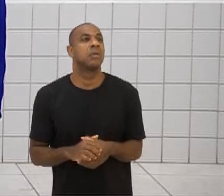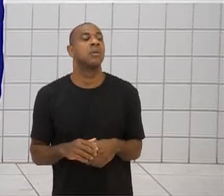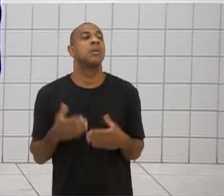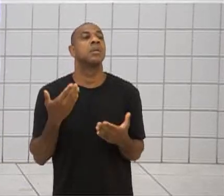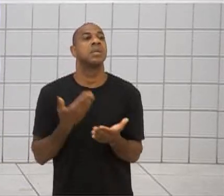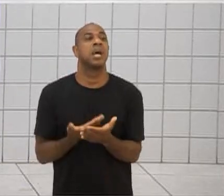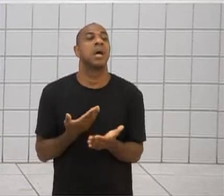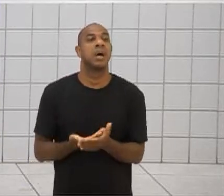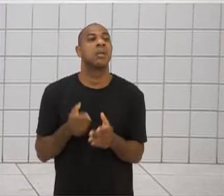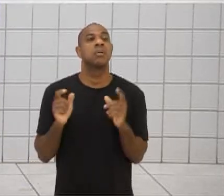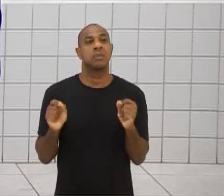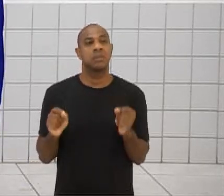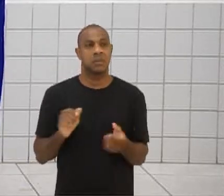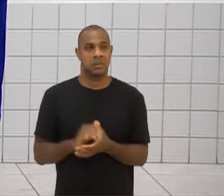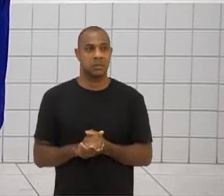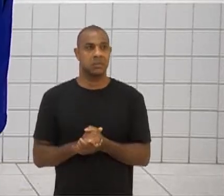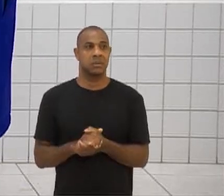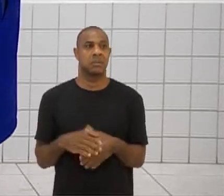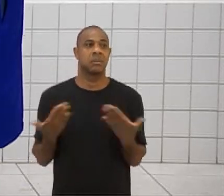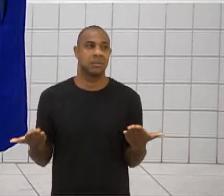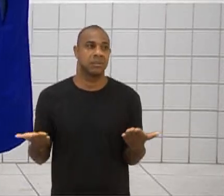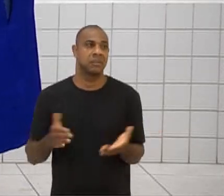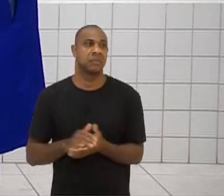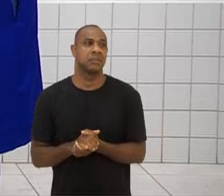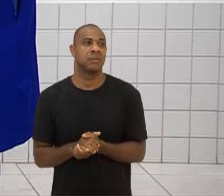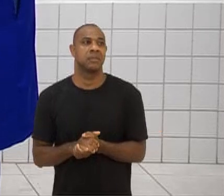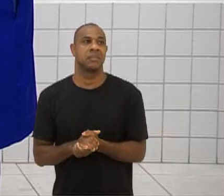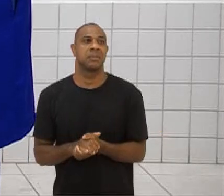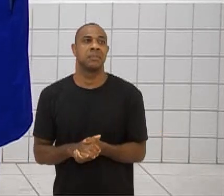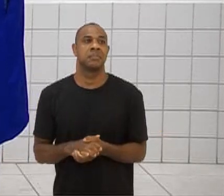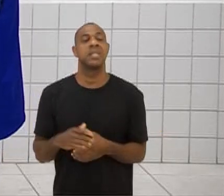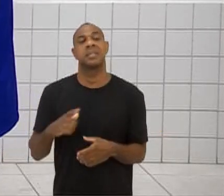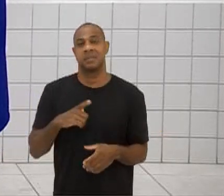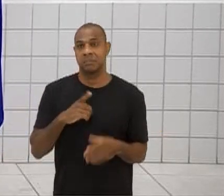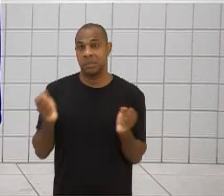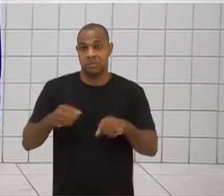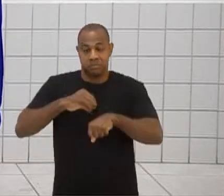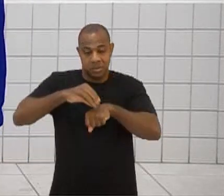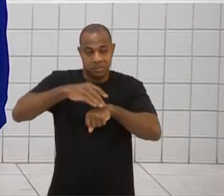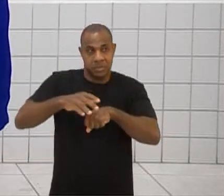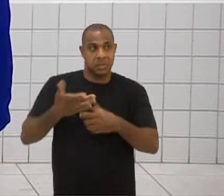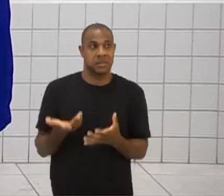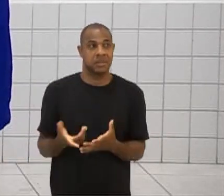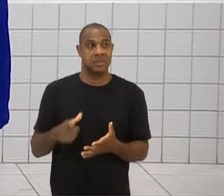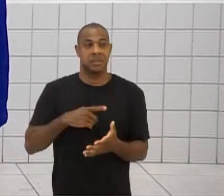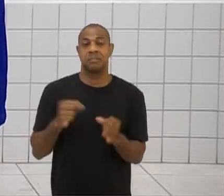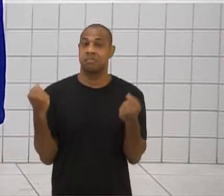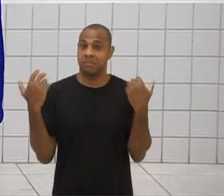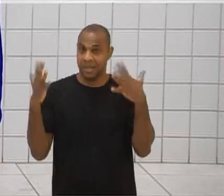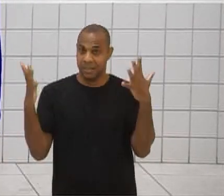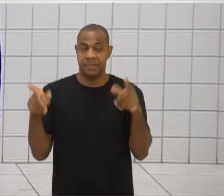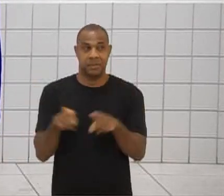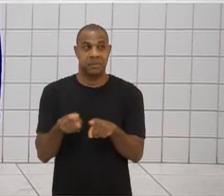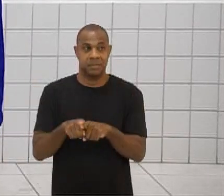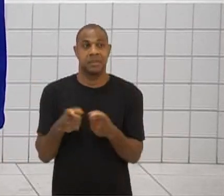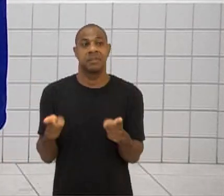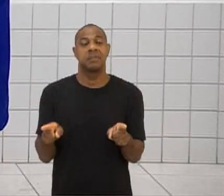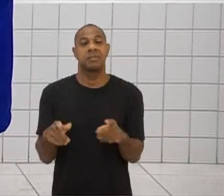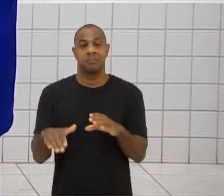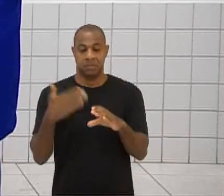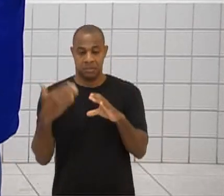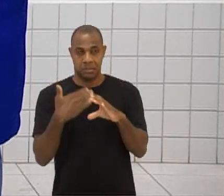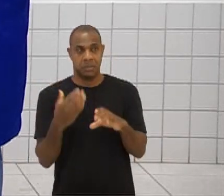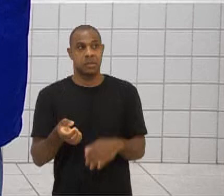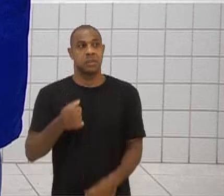aula está acabando, gente. Está acabando, mas é um bom espaço para a gente falar com os alunos aqui. Estamos recebendo os parabéns aqui